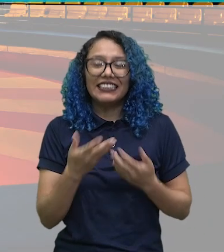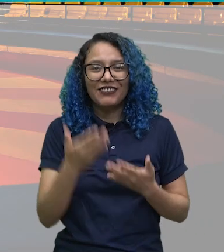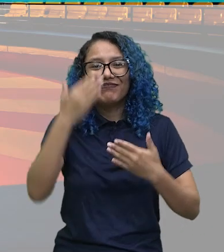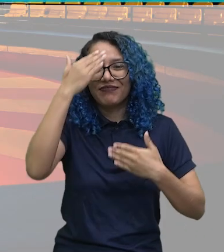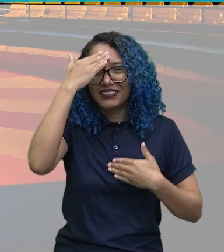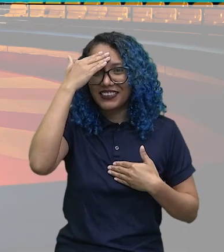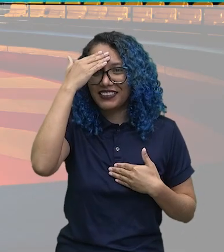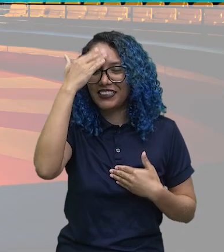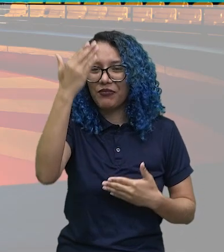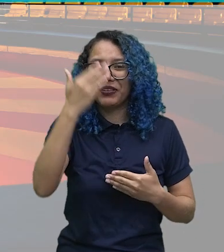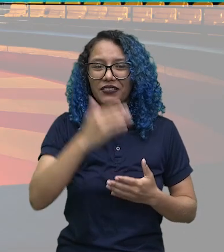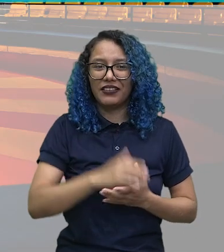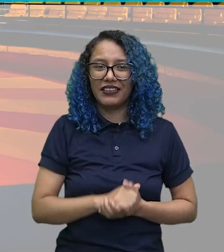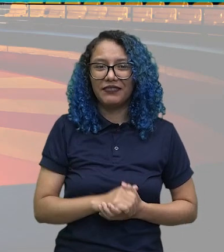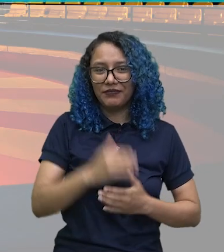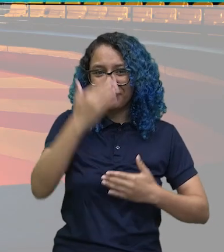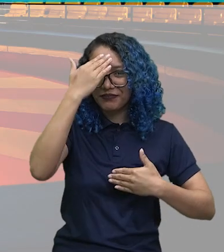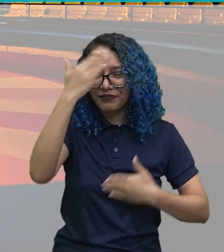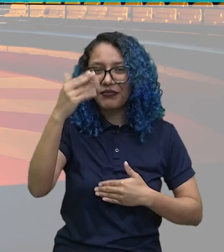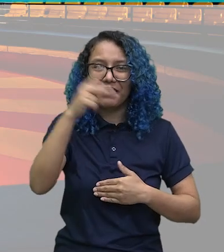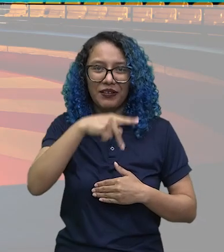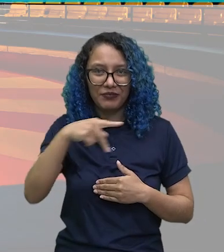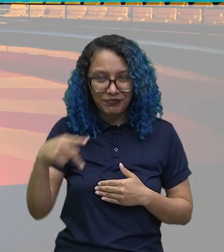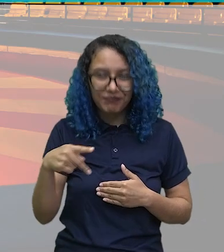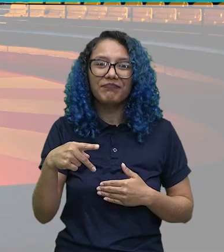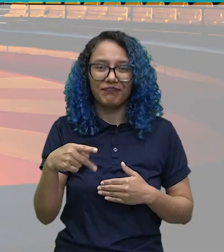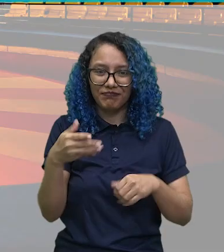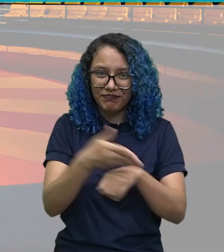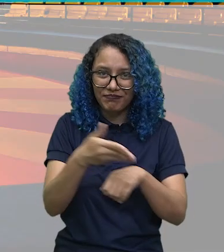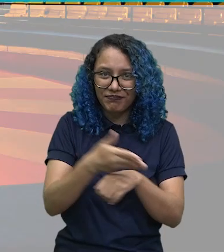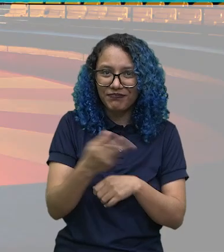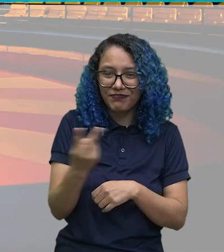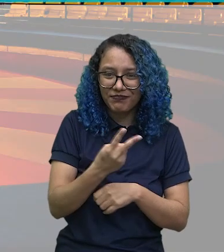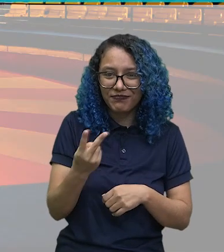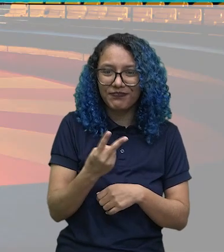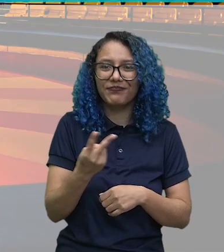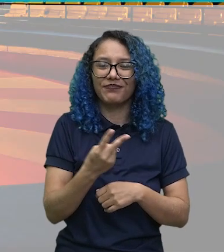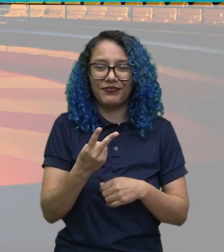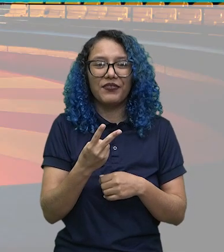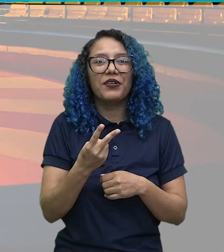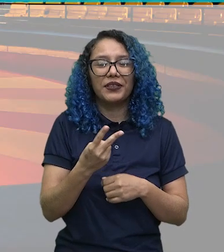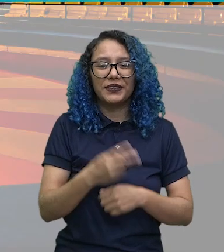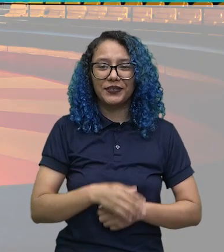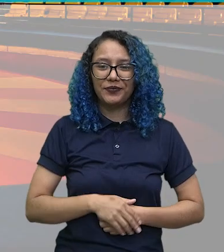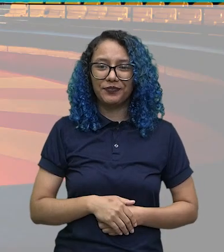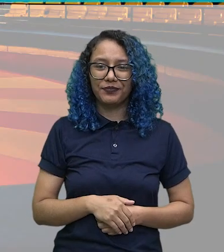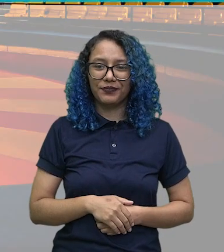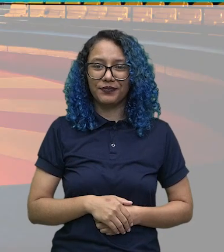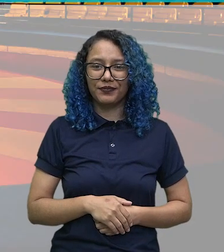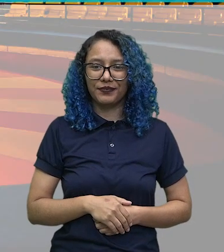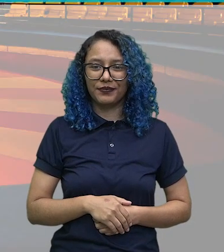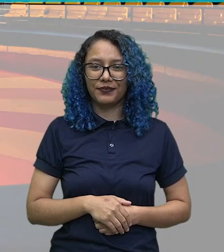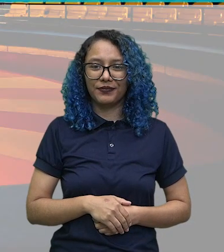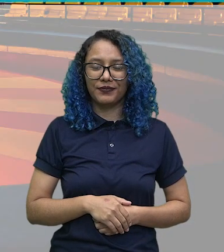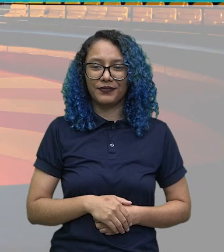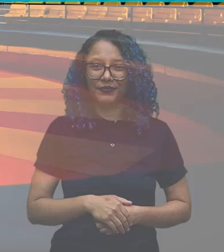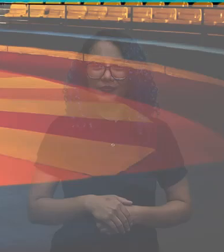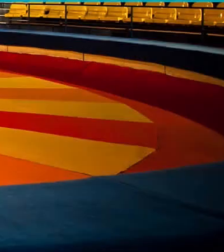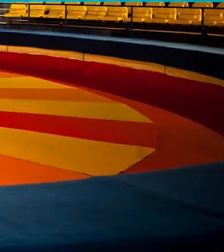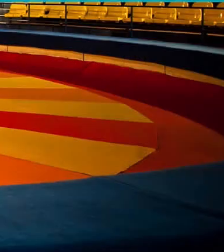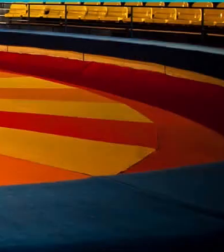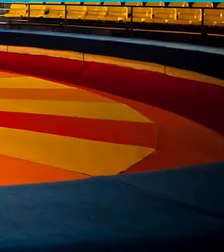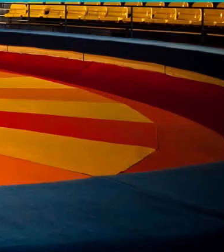Então, agradecemos aí a participação dos professores que contracenaram aí o Clau e o Augusto. E agora vamos falar de